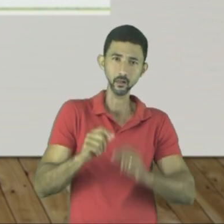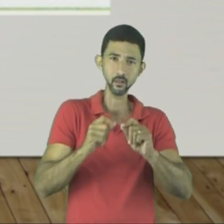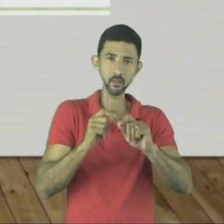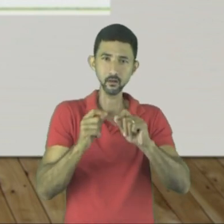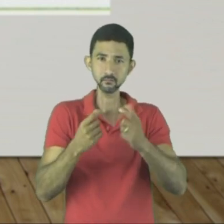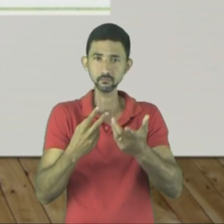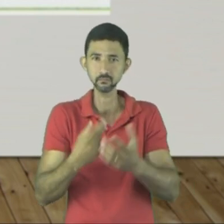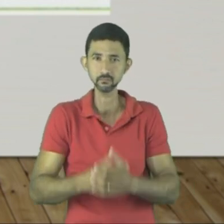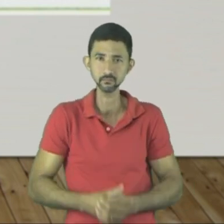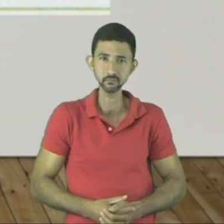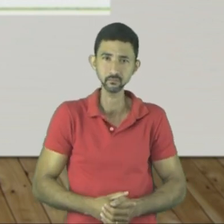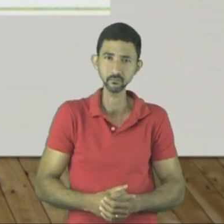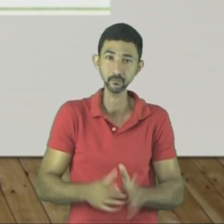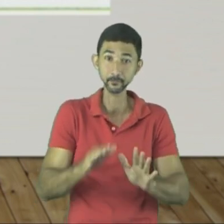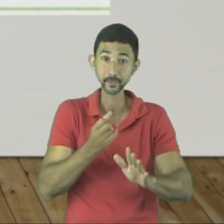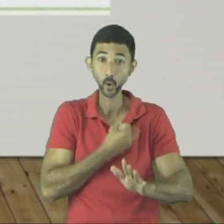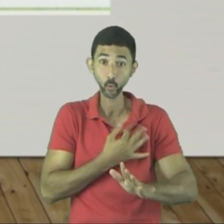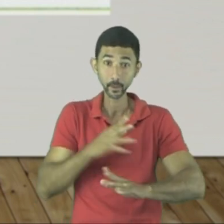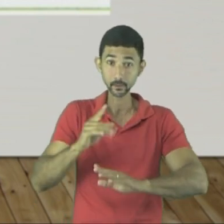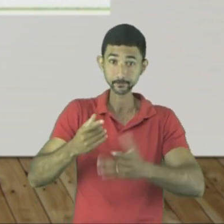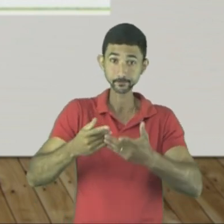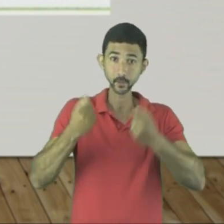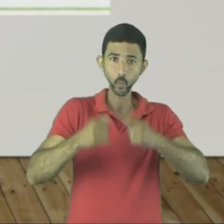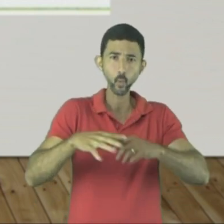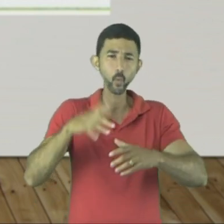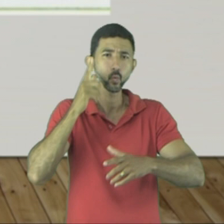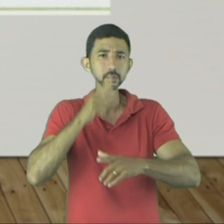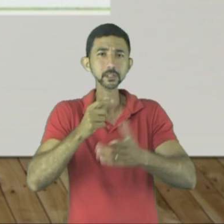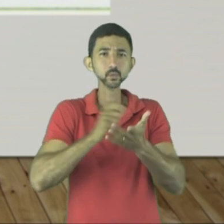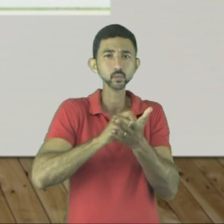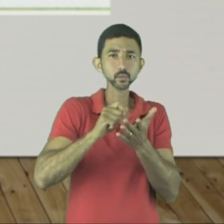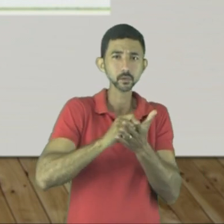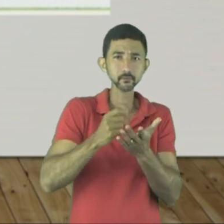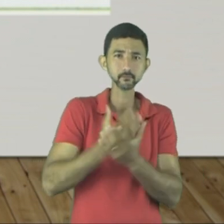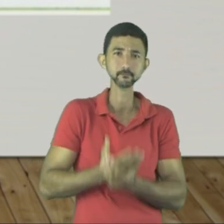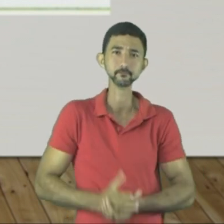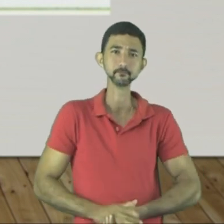não é primo. Se ele não é primo, eu consigo escrevê-lo em forma